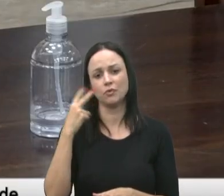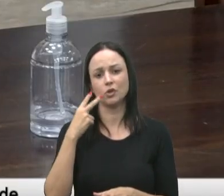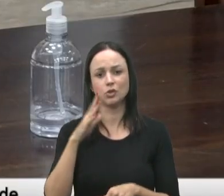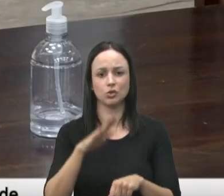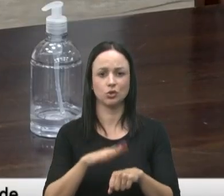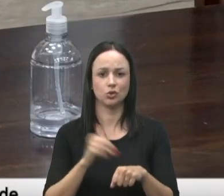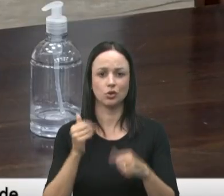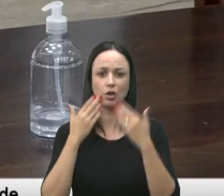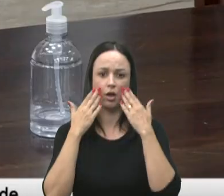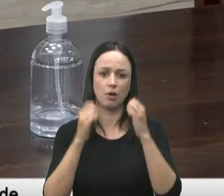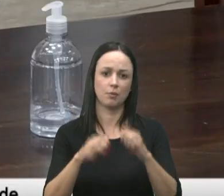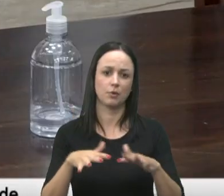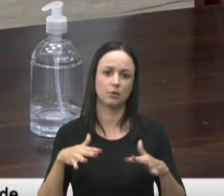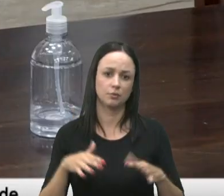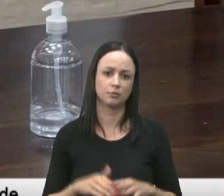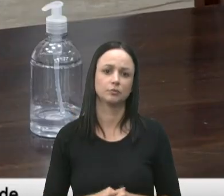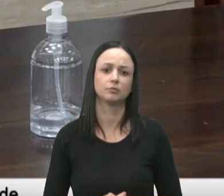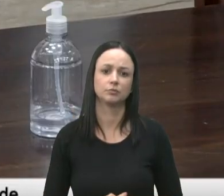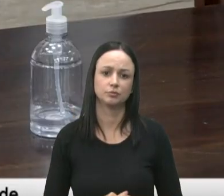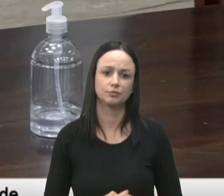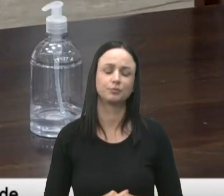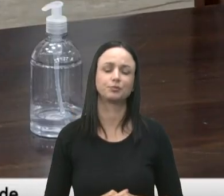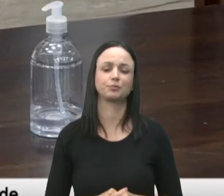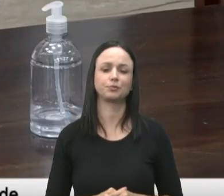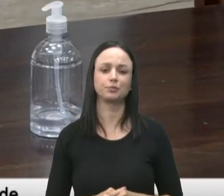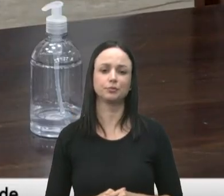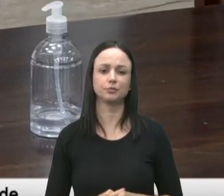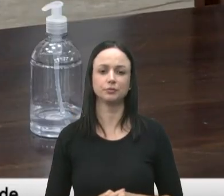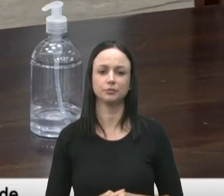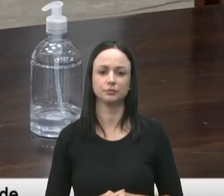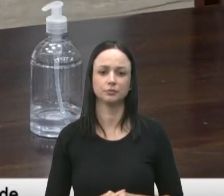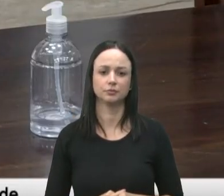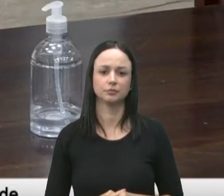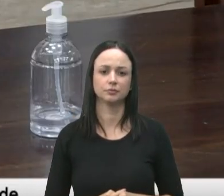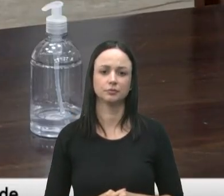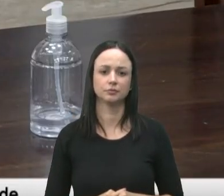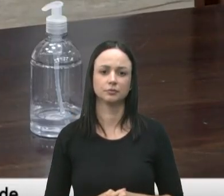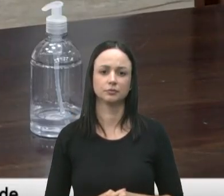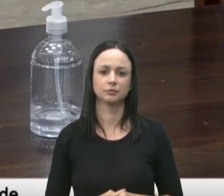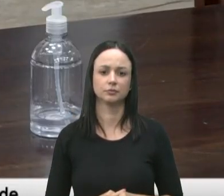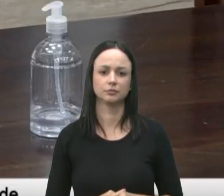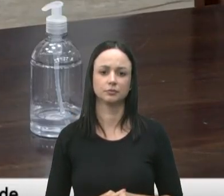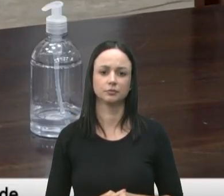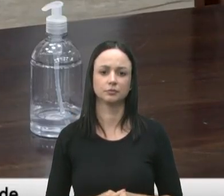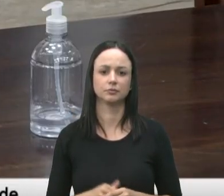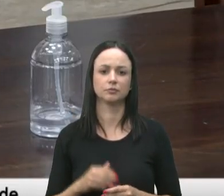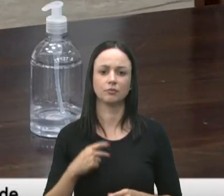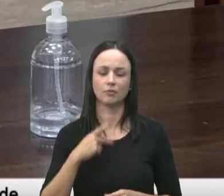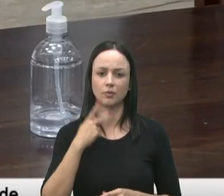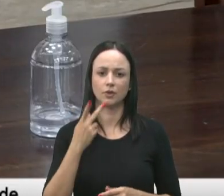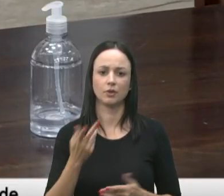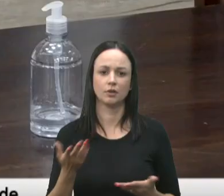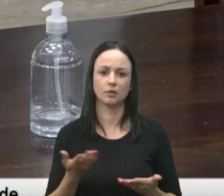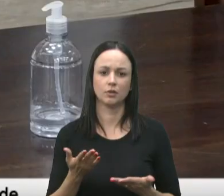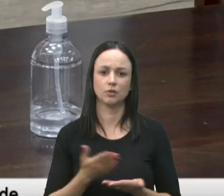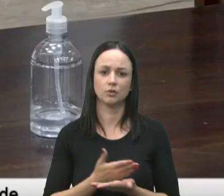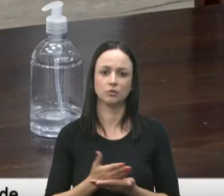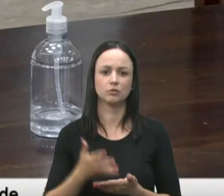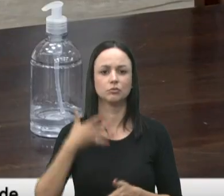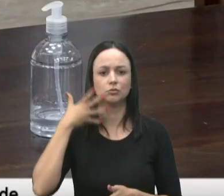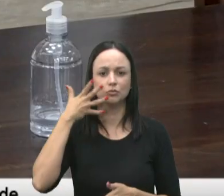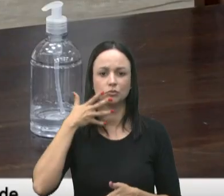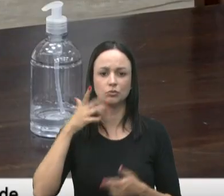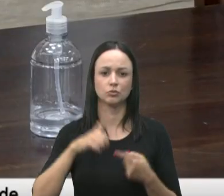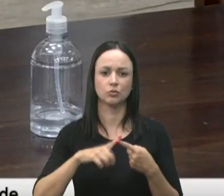a audiência para isso. Bom, quero também dizer que nós iríamos começar com a palavra